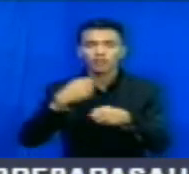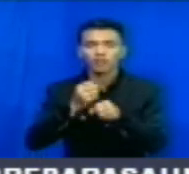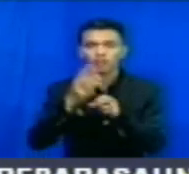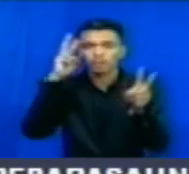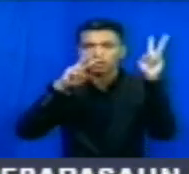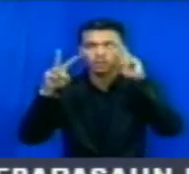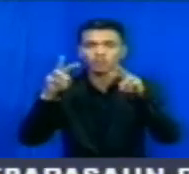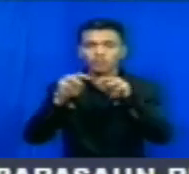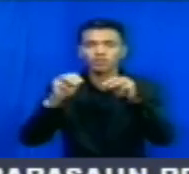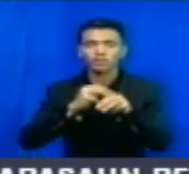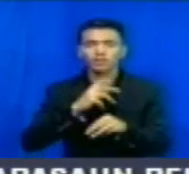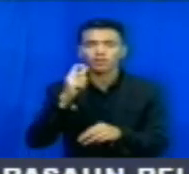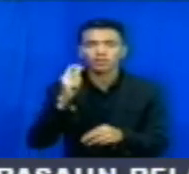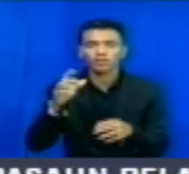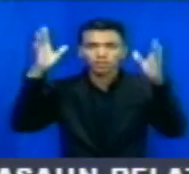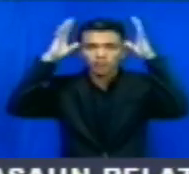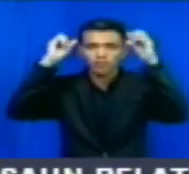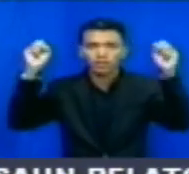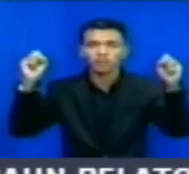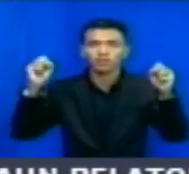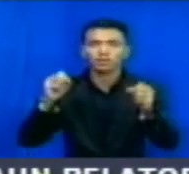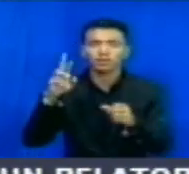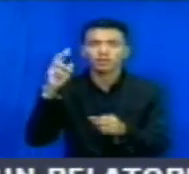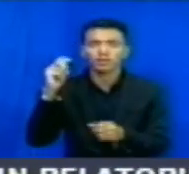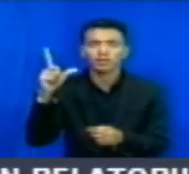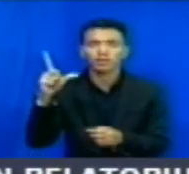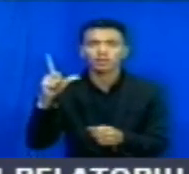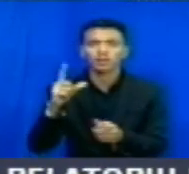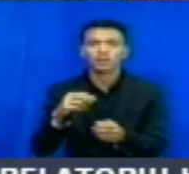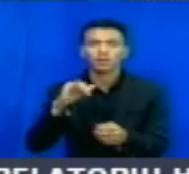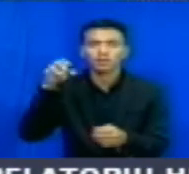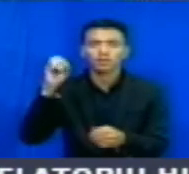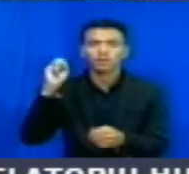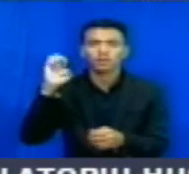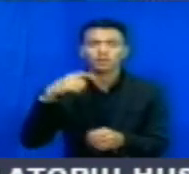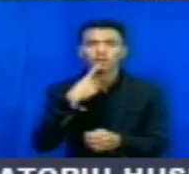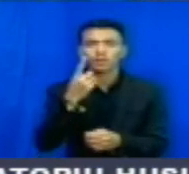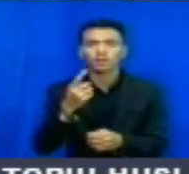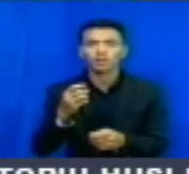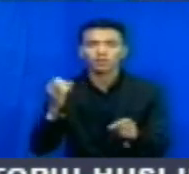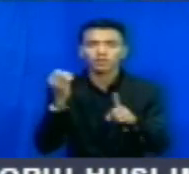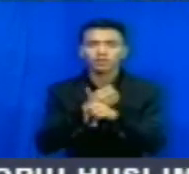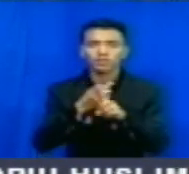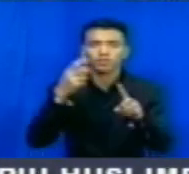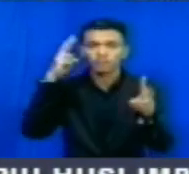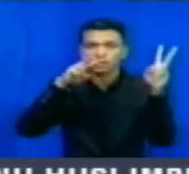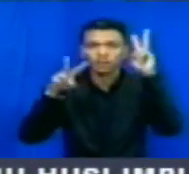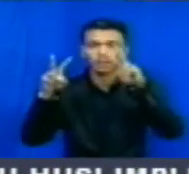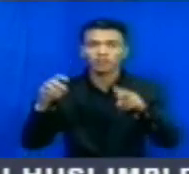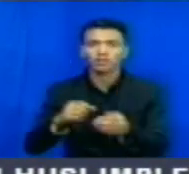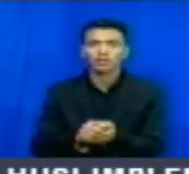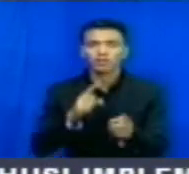serviço ba município Manatuto. Presidente da administração RTT Pezo Zebelo afirma objetivo hoje visita, né?